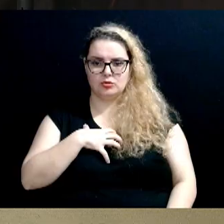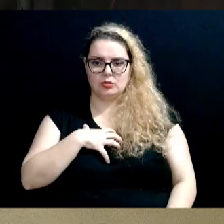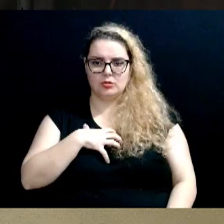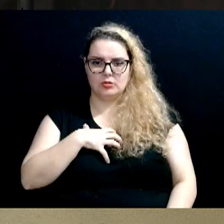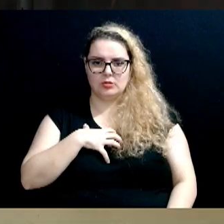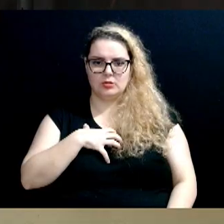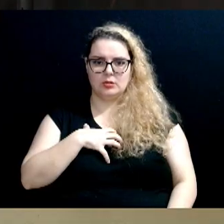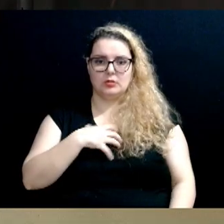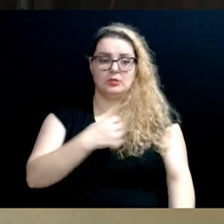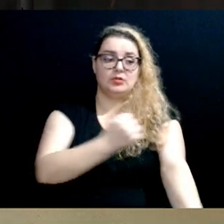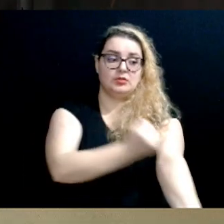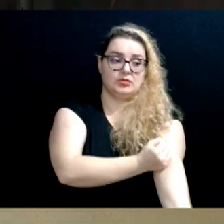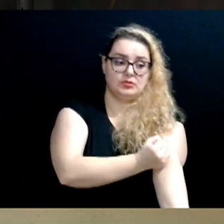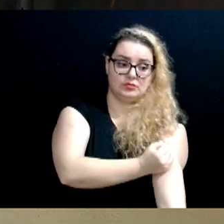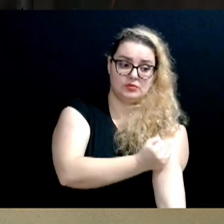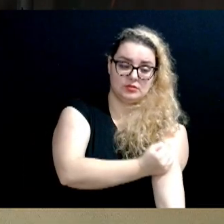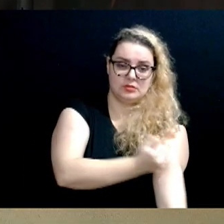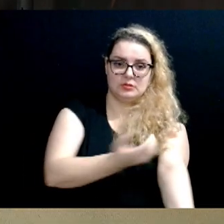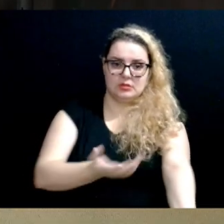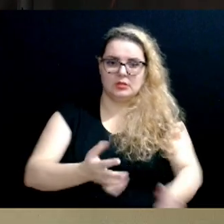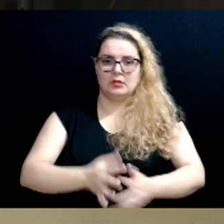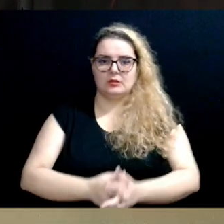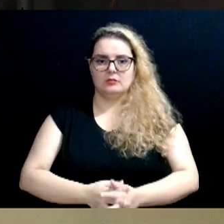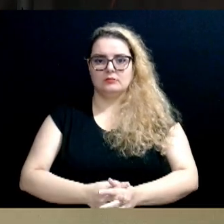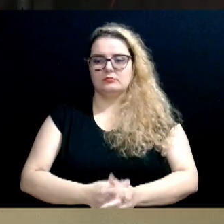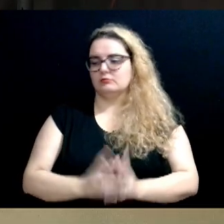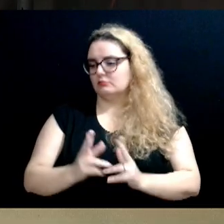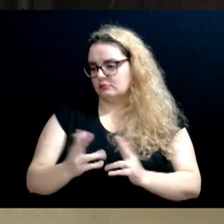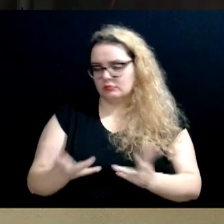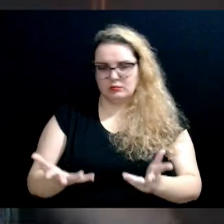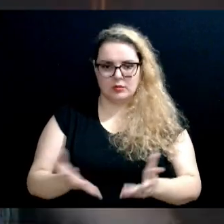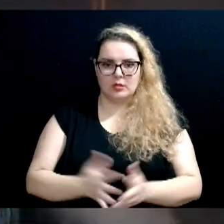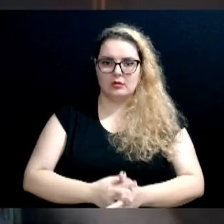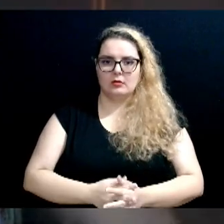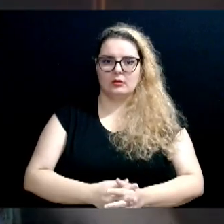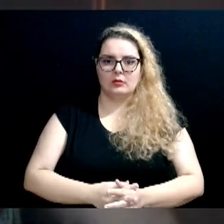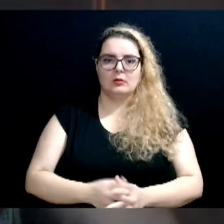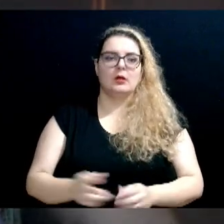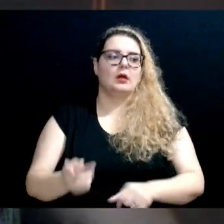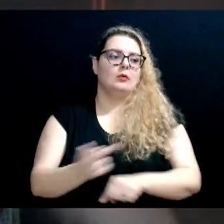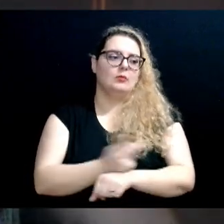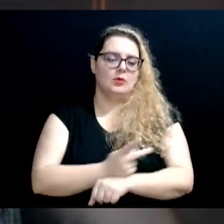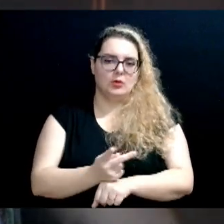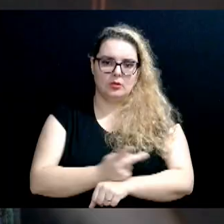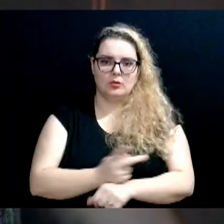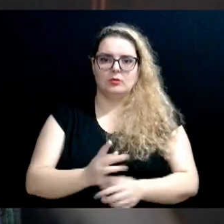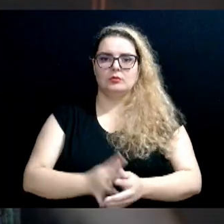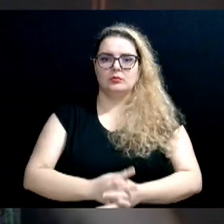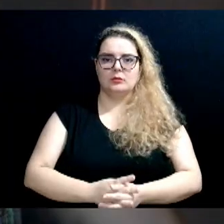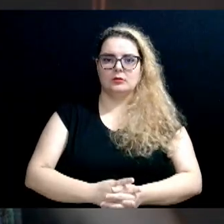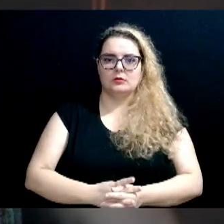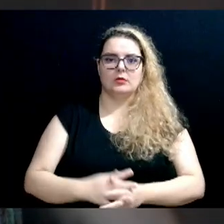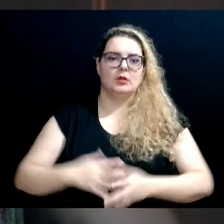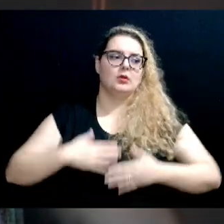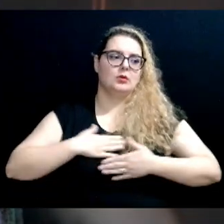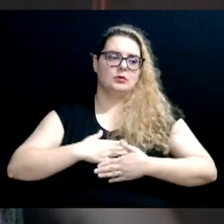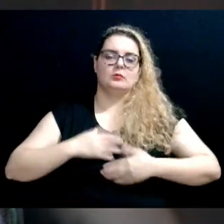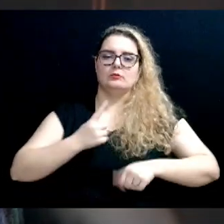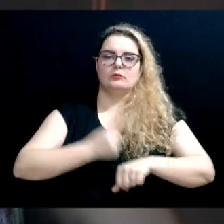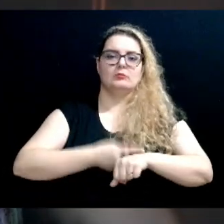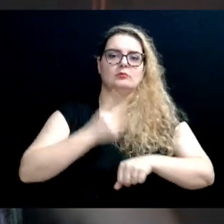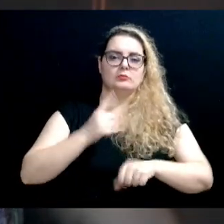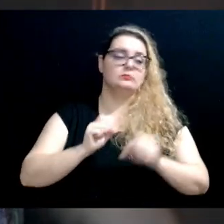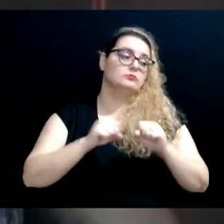viciar, né, é a mesma. É a busca por uma satisfação imediata.